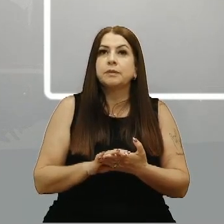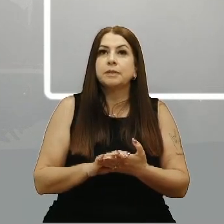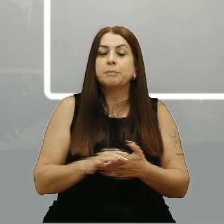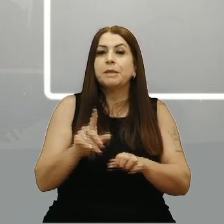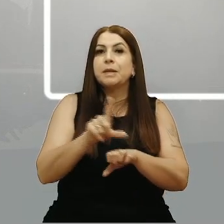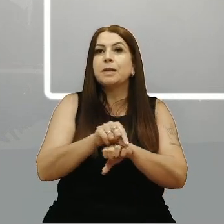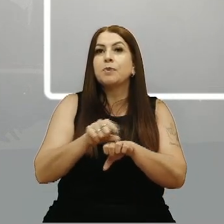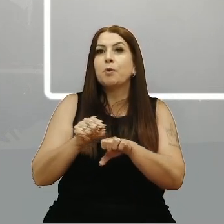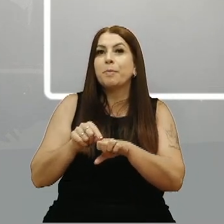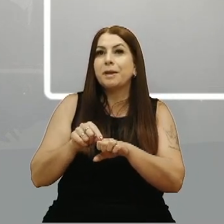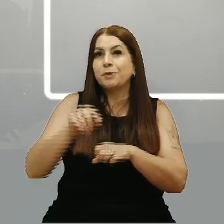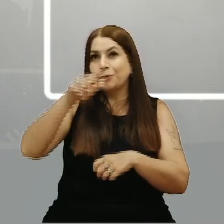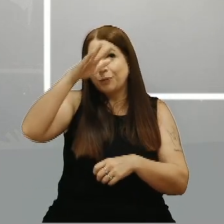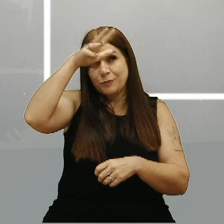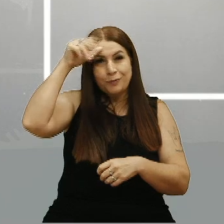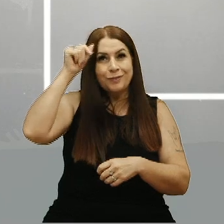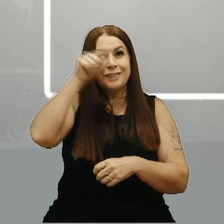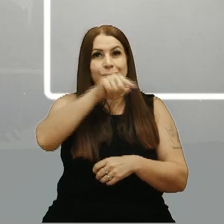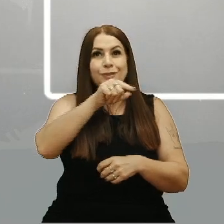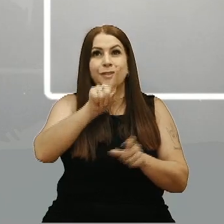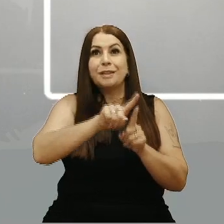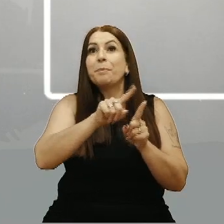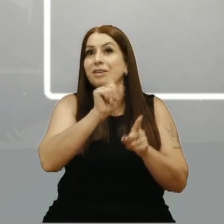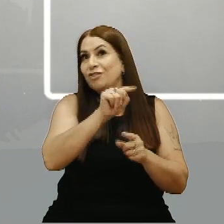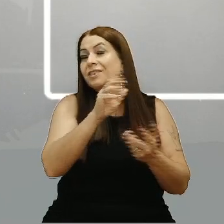do executivo também tinha sido esse.